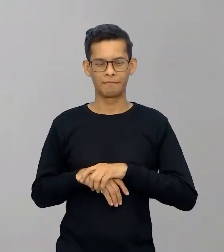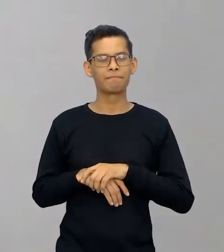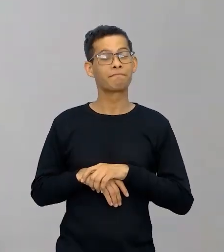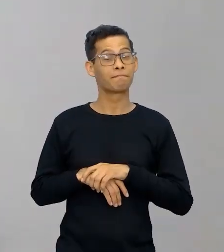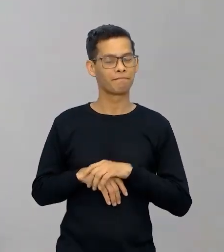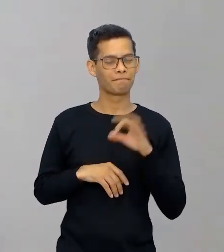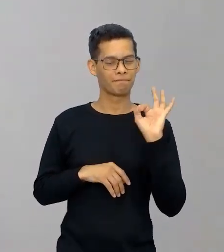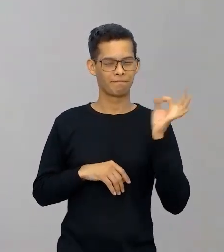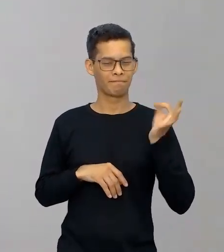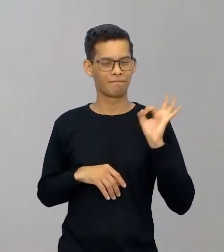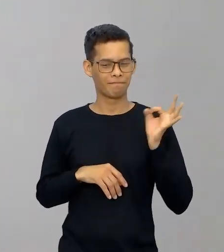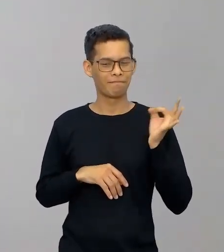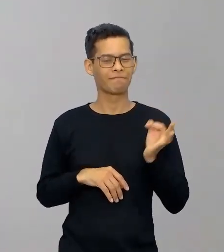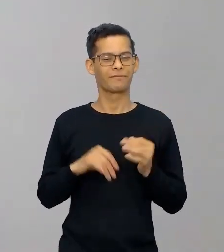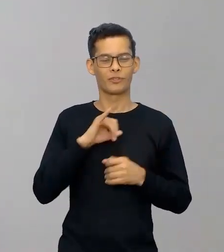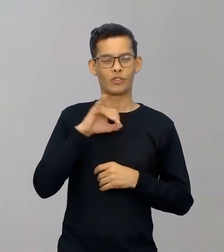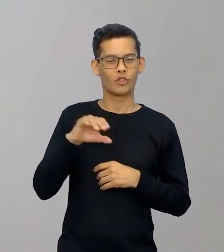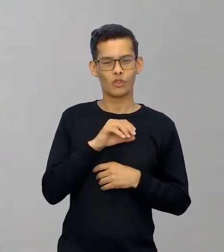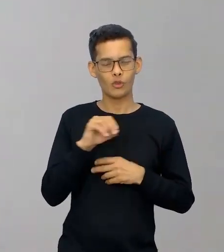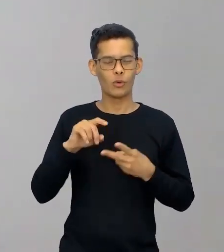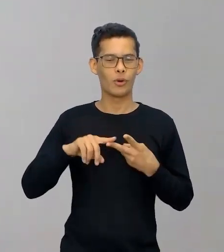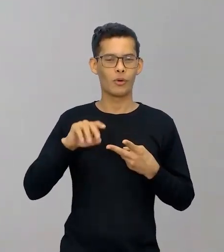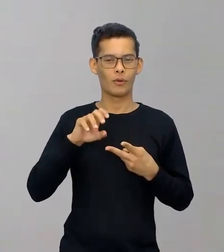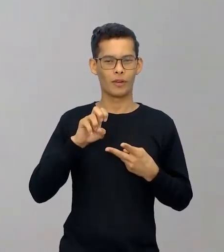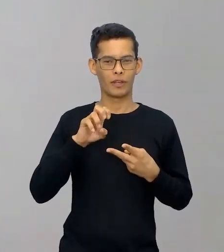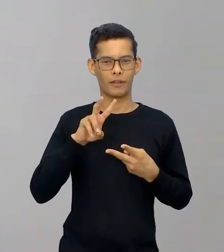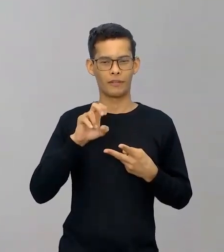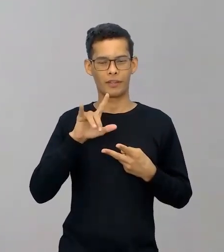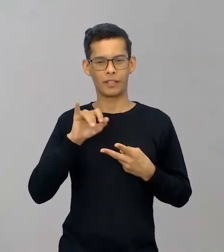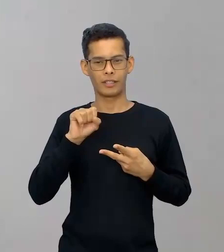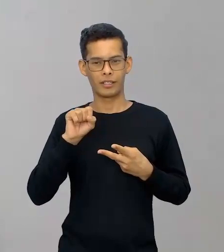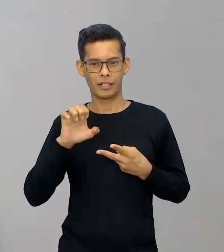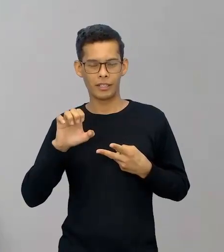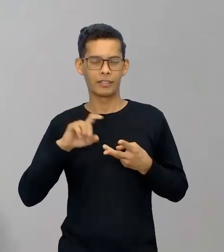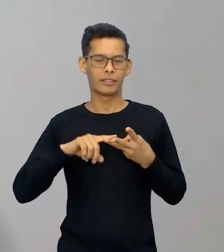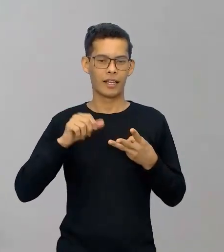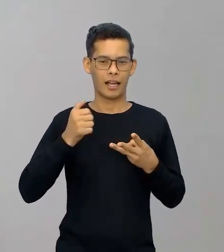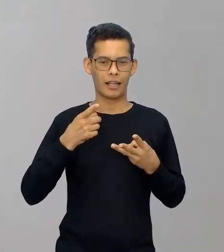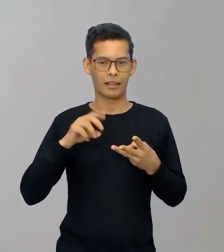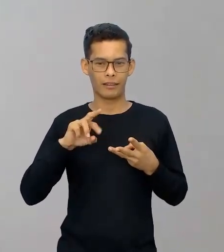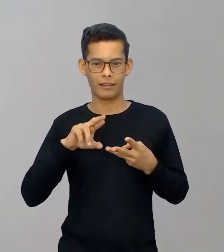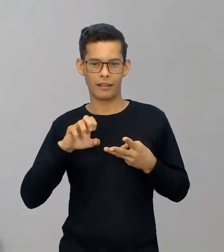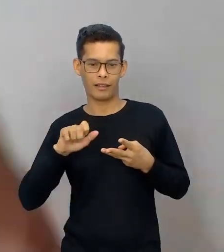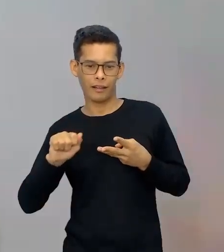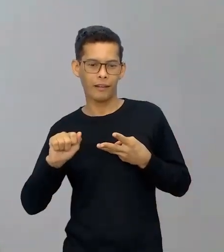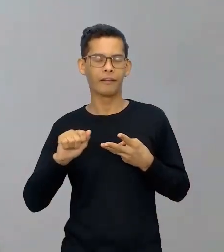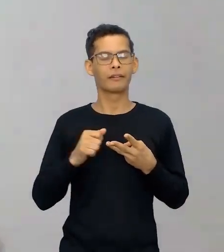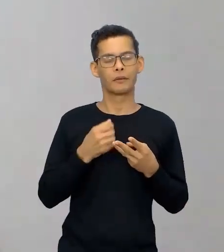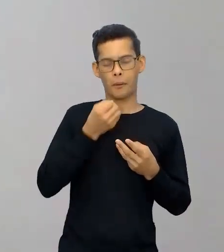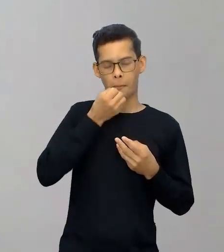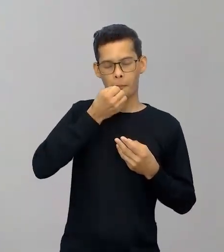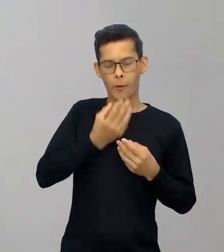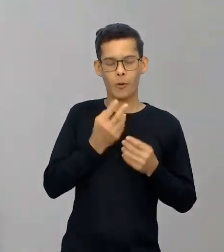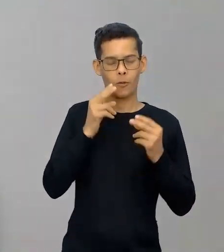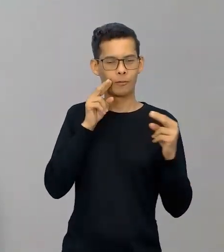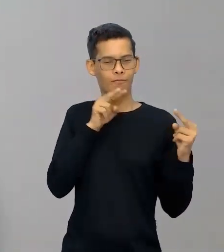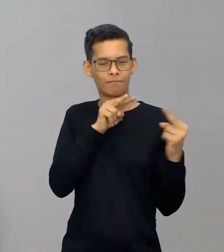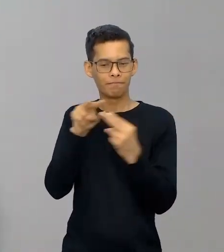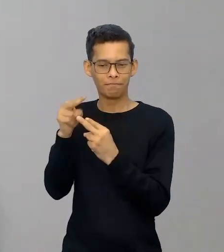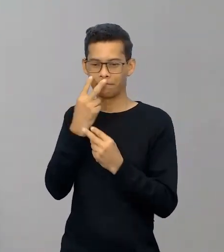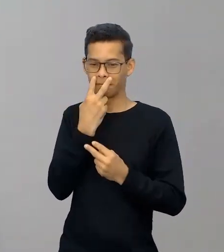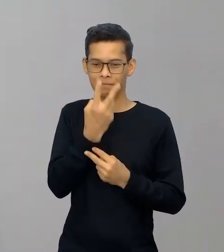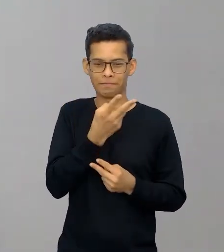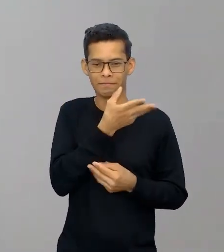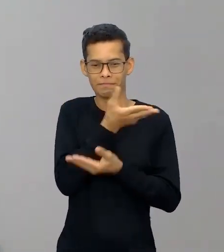Opa, João, Evelise, Andréia, muito bem rever vocês, mais uma vez aqui